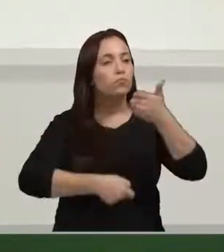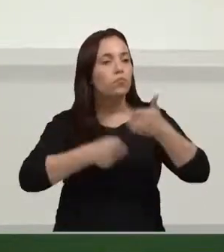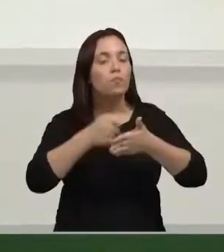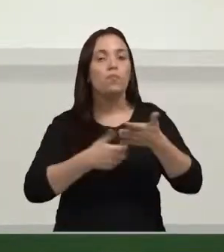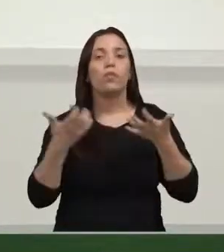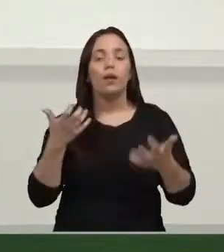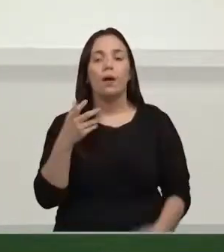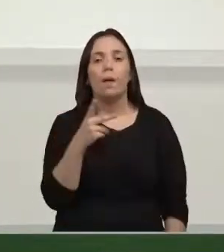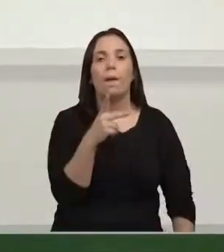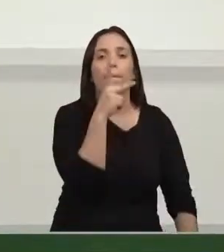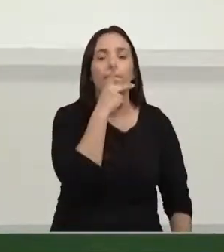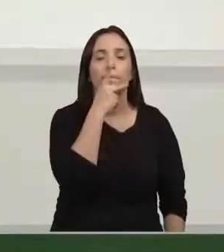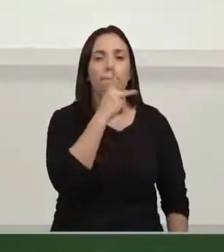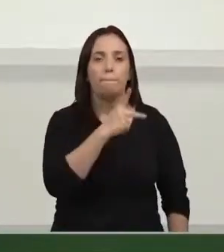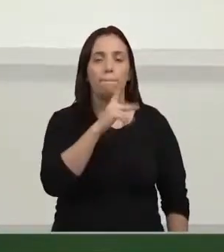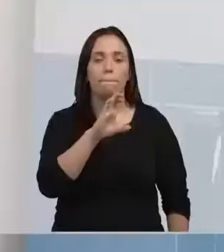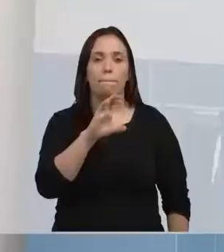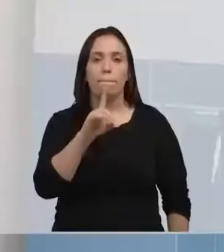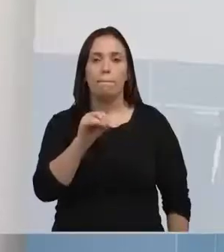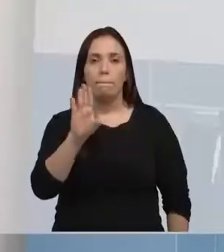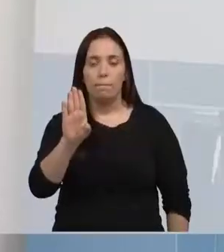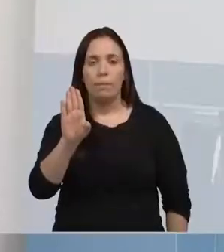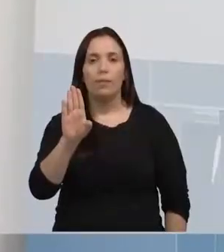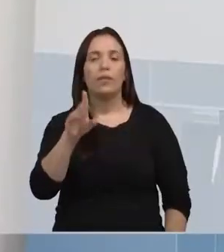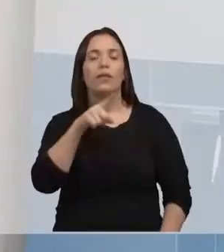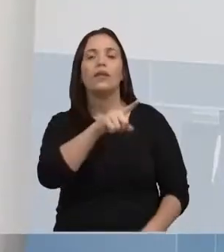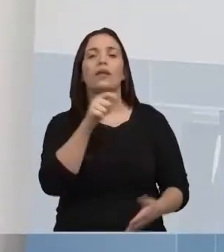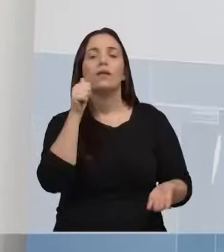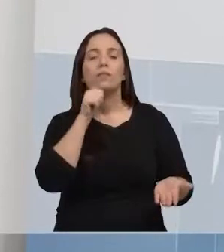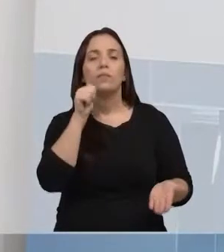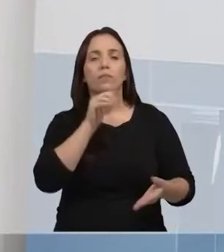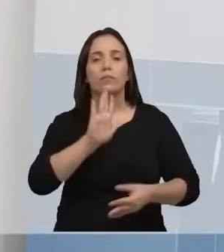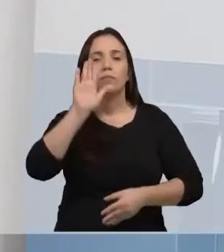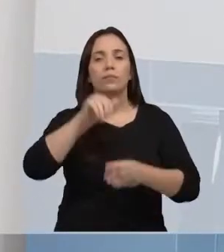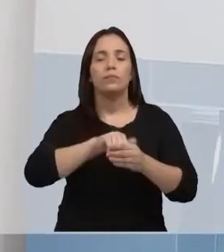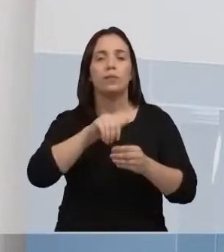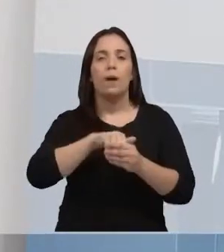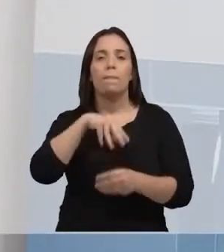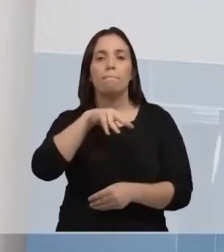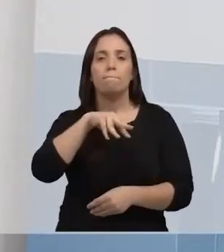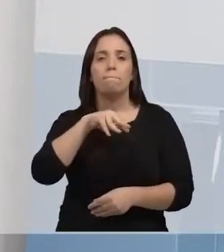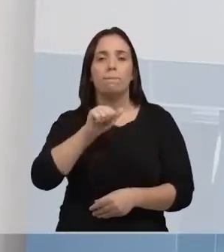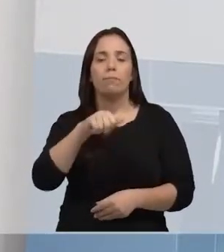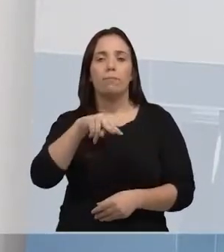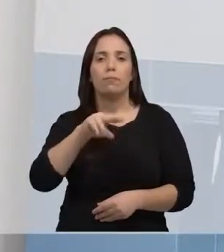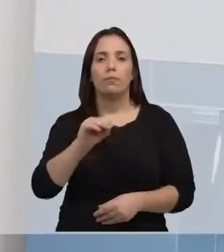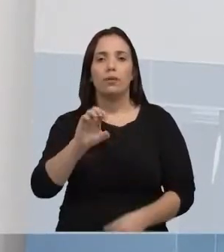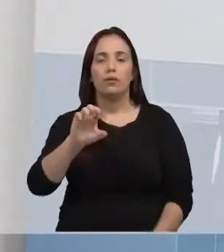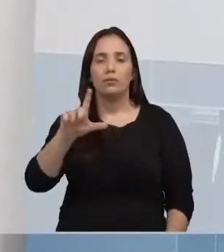o PCdoB aborte a candidatura da deputada